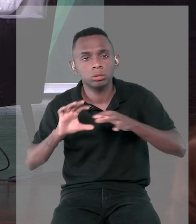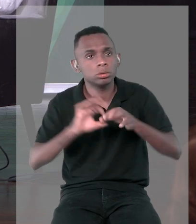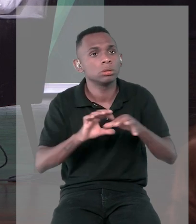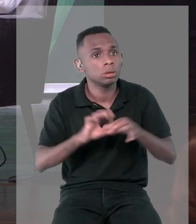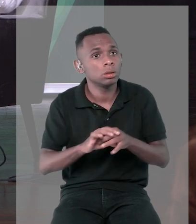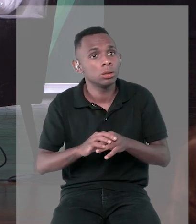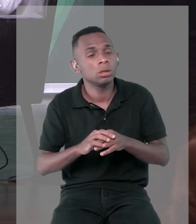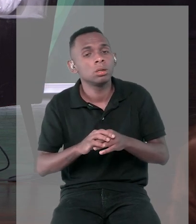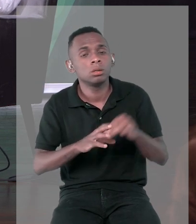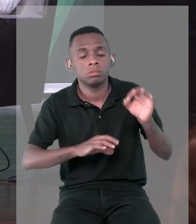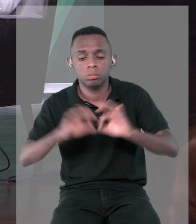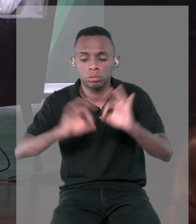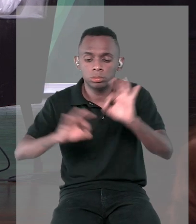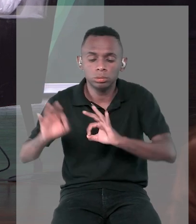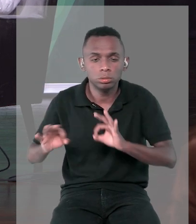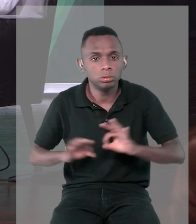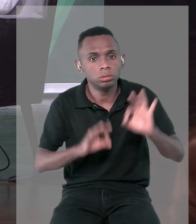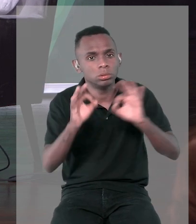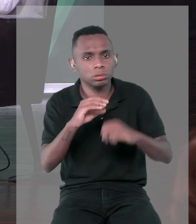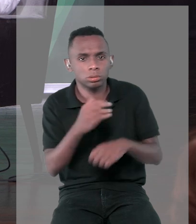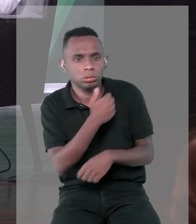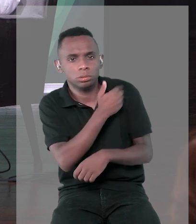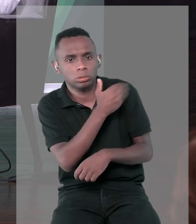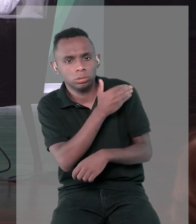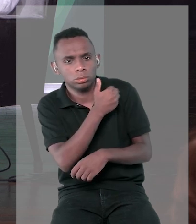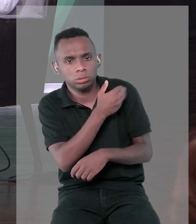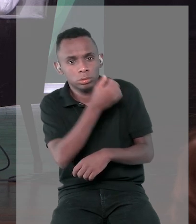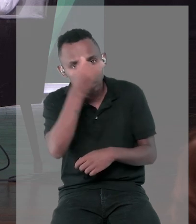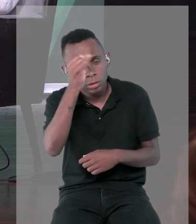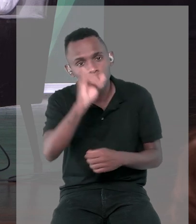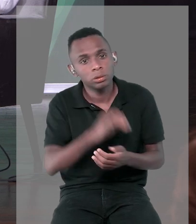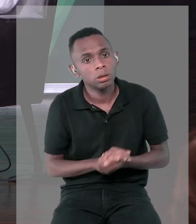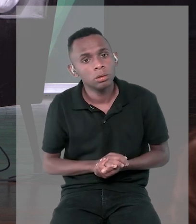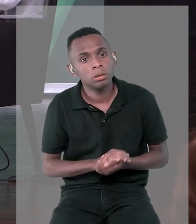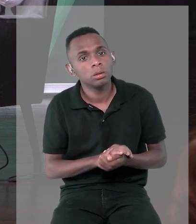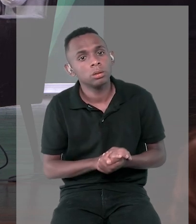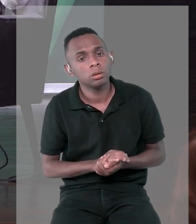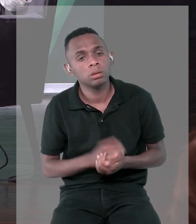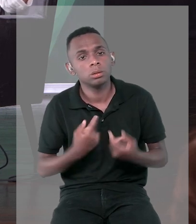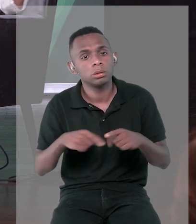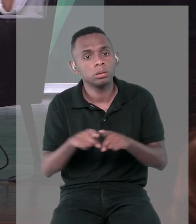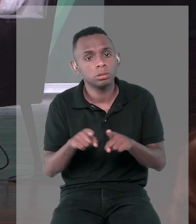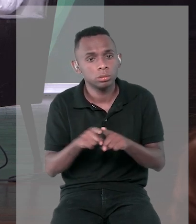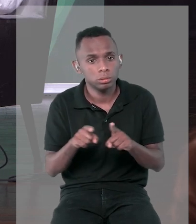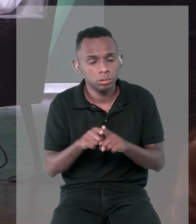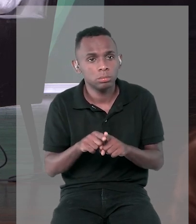e vai indo, e ela vai desmontando os preconceitos, sabe? Vai